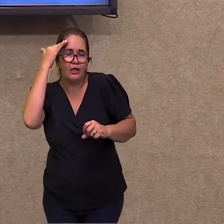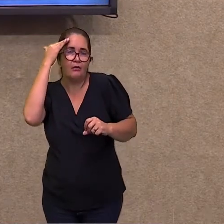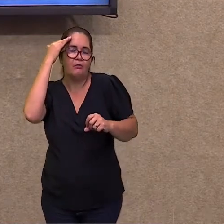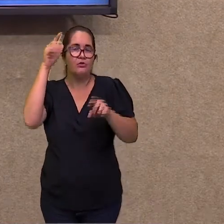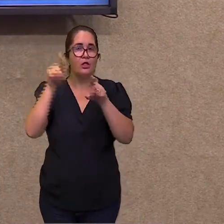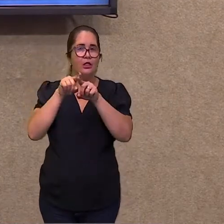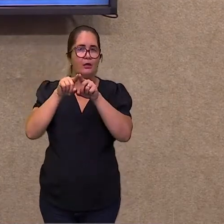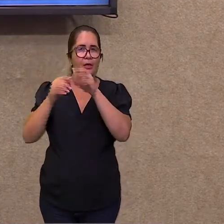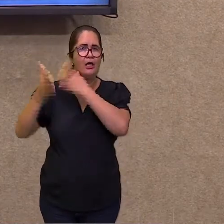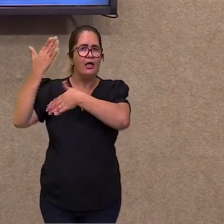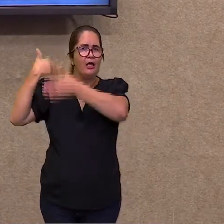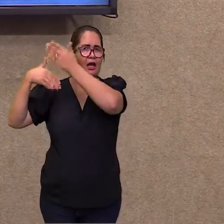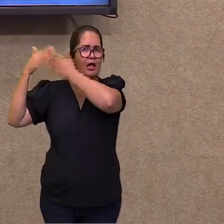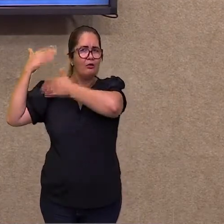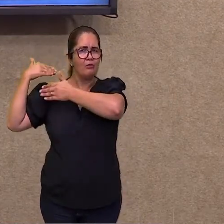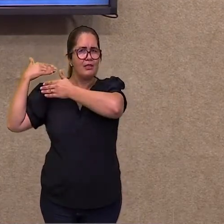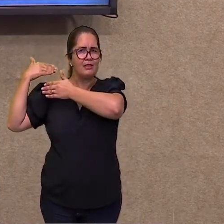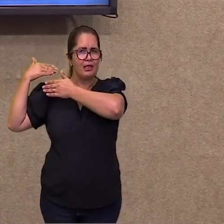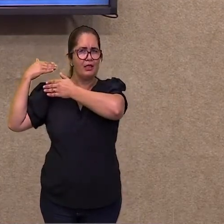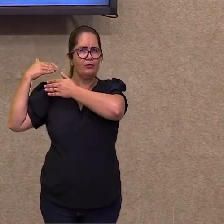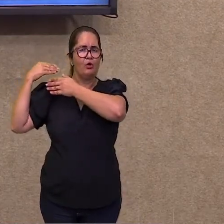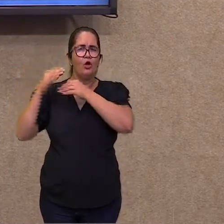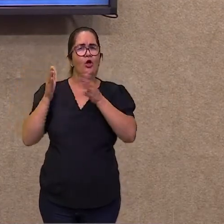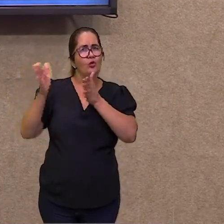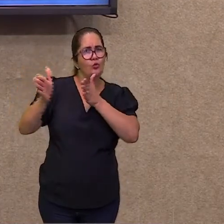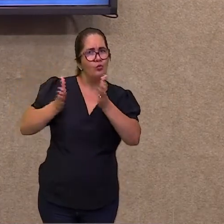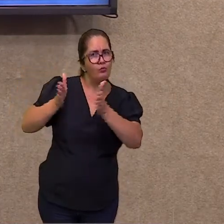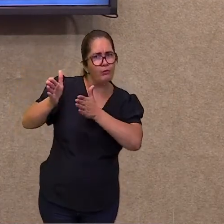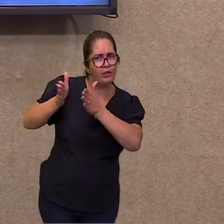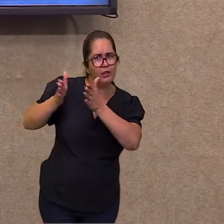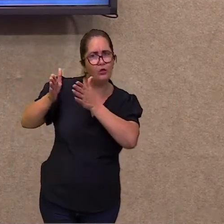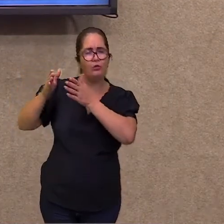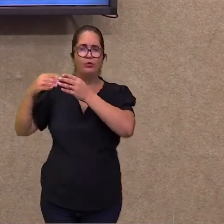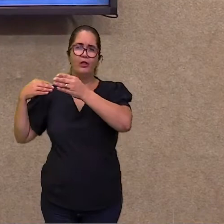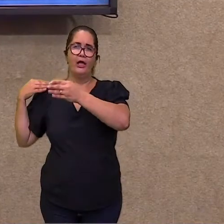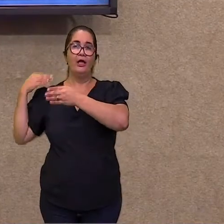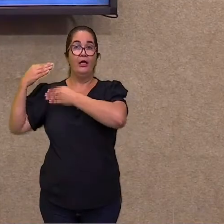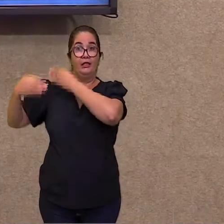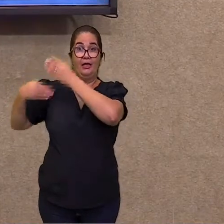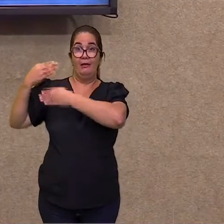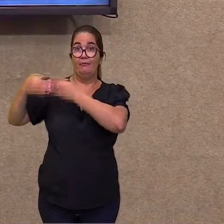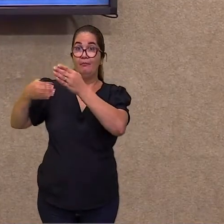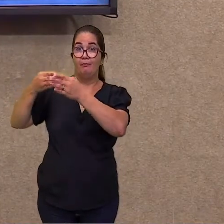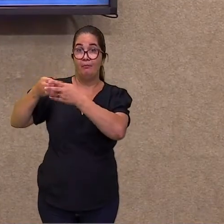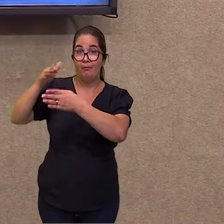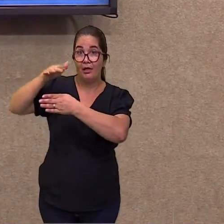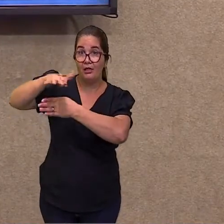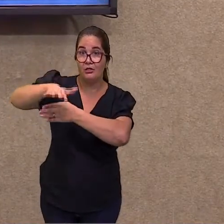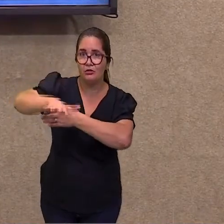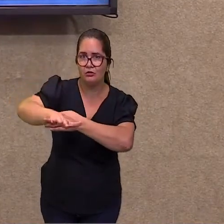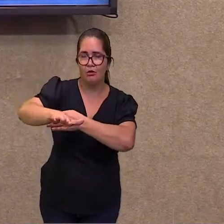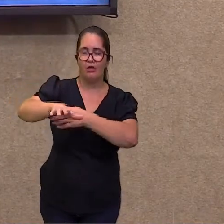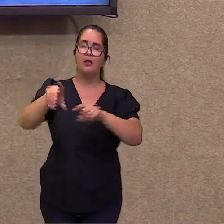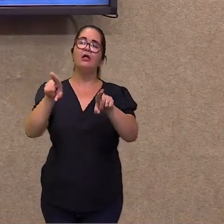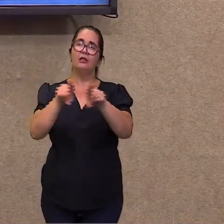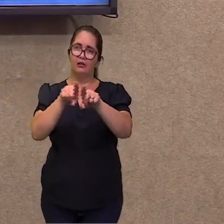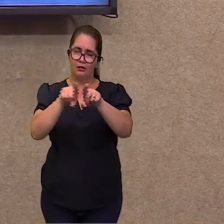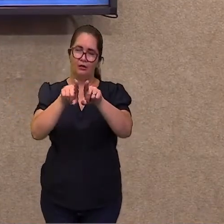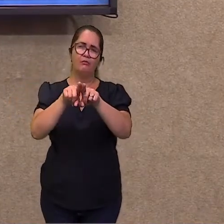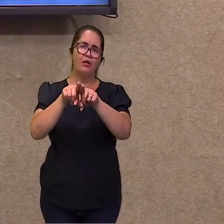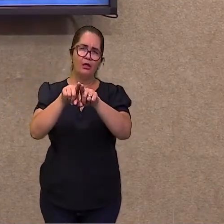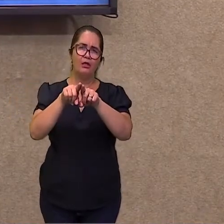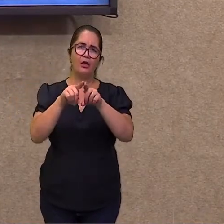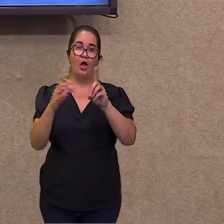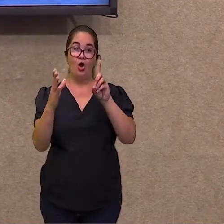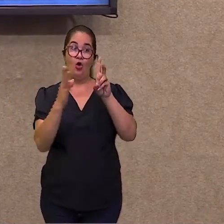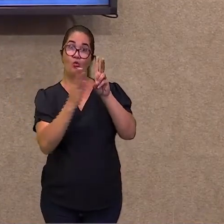também segue os mesmos ritos da dança primitiva, né? Ela é aquela dança com o corpo, e os registros dos índios